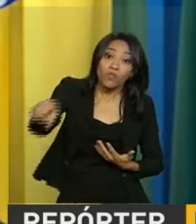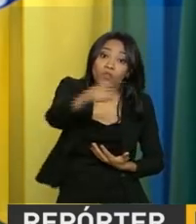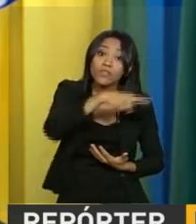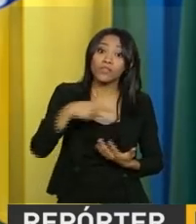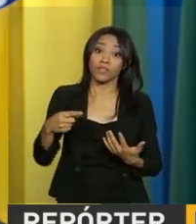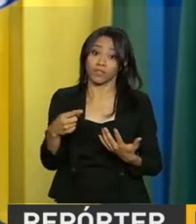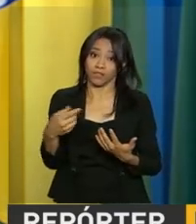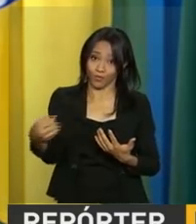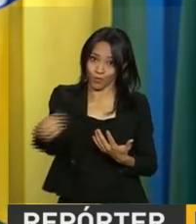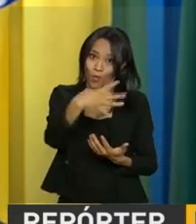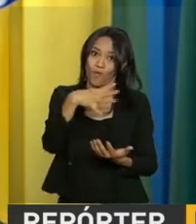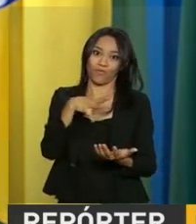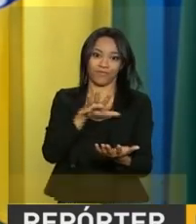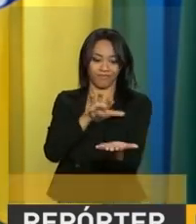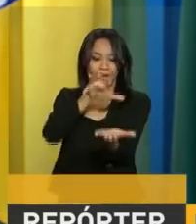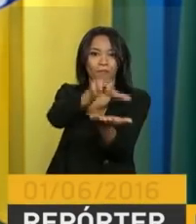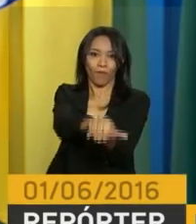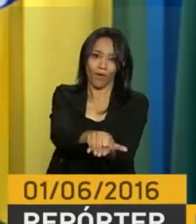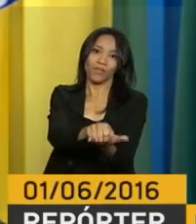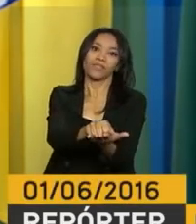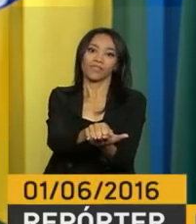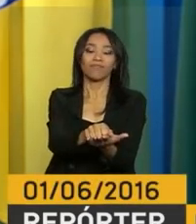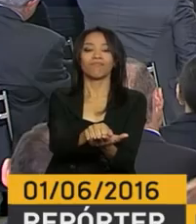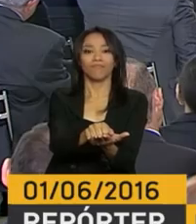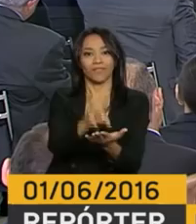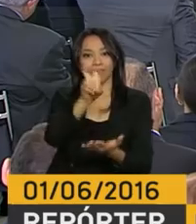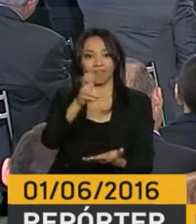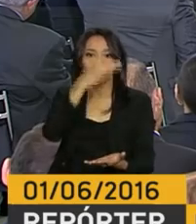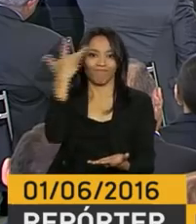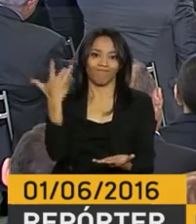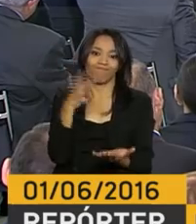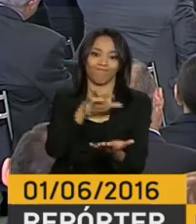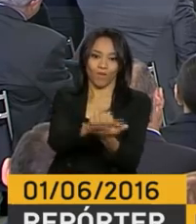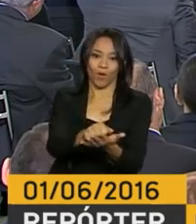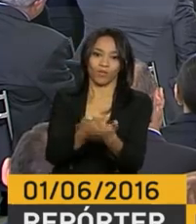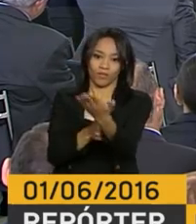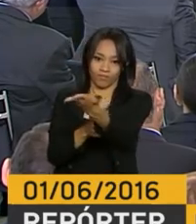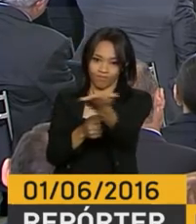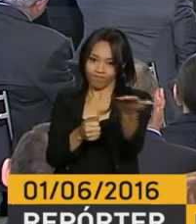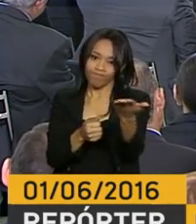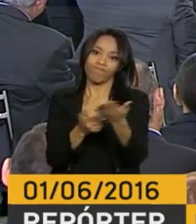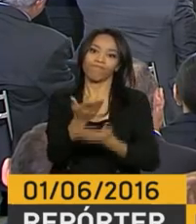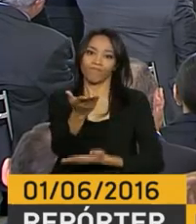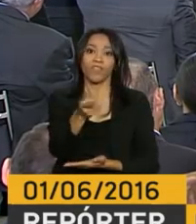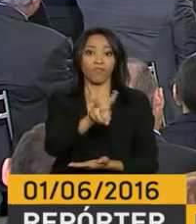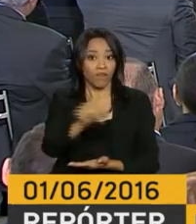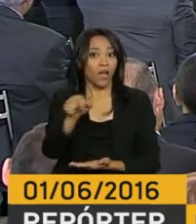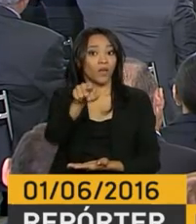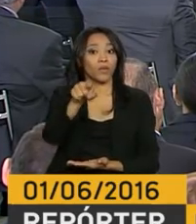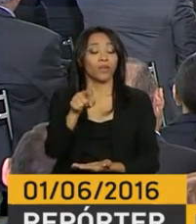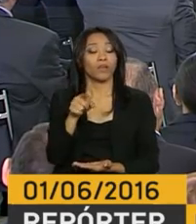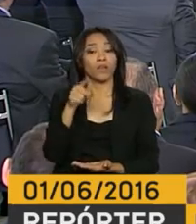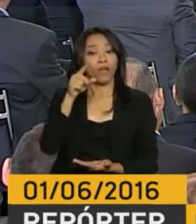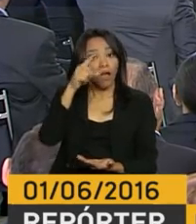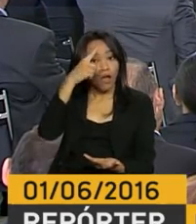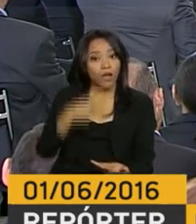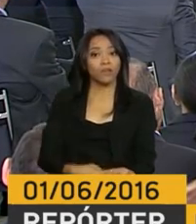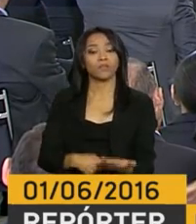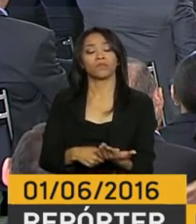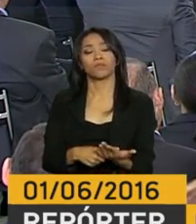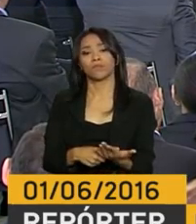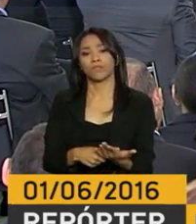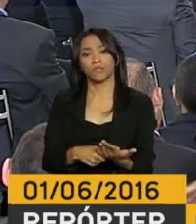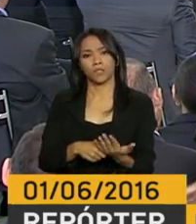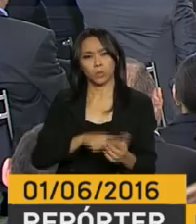e 10as razões destas palavras inaugurais ah assumirão a